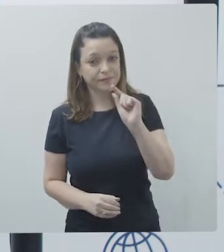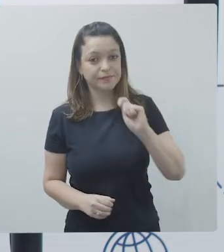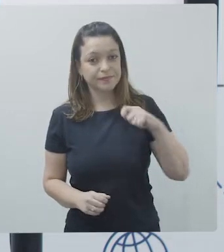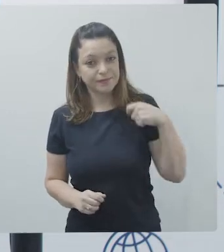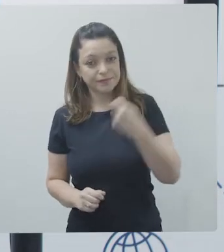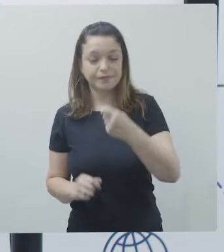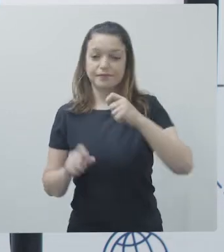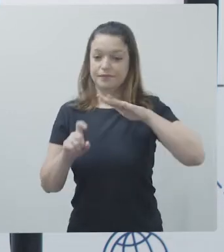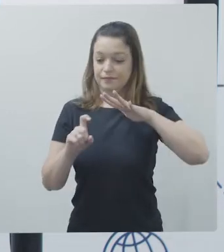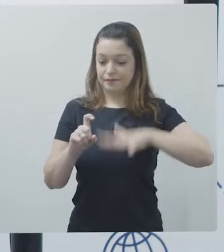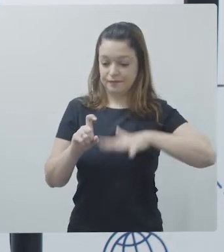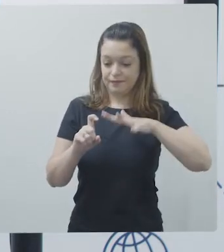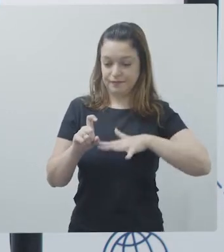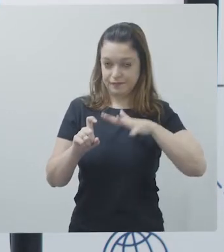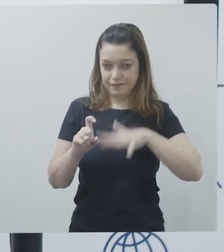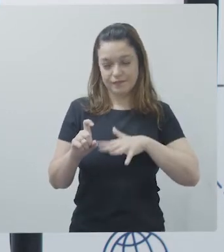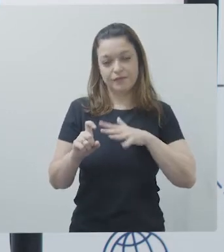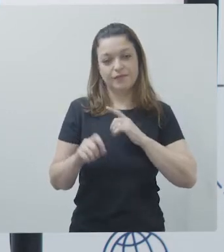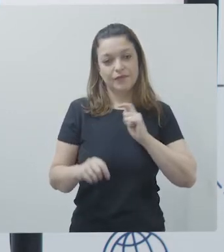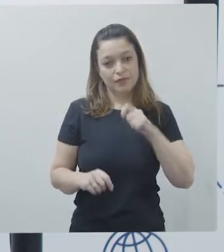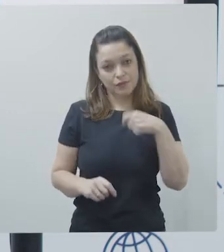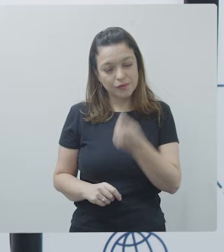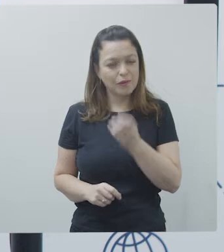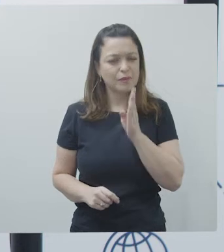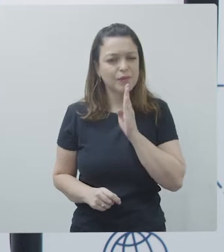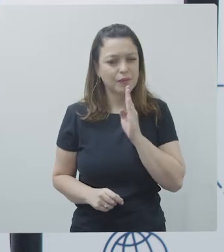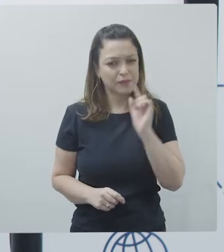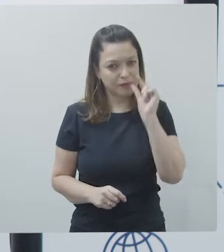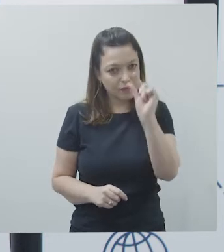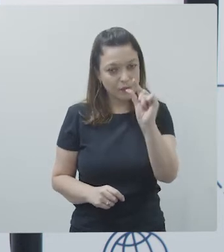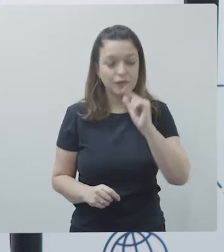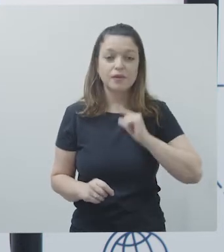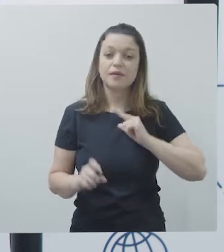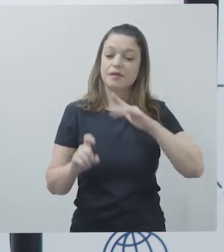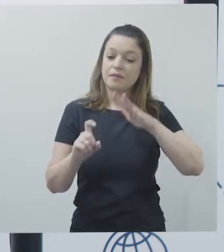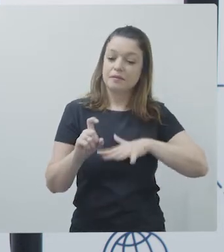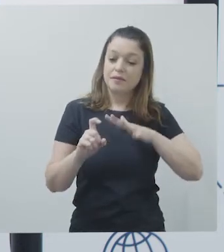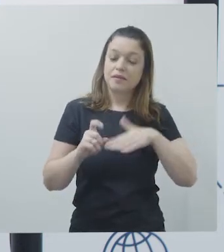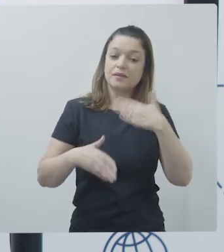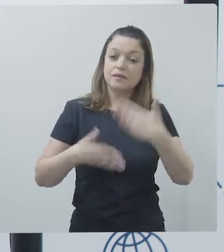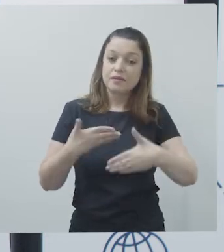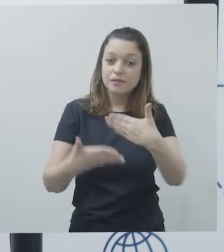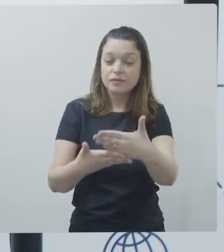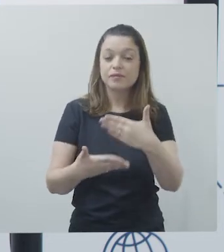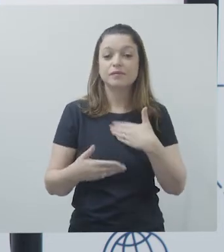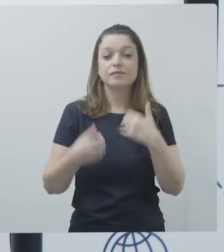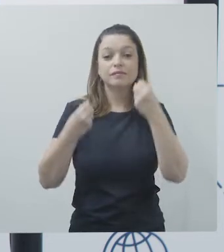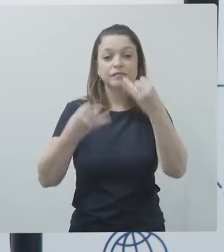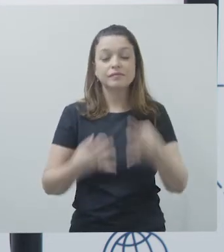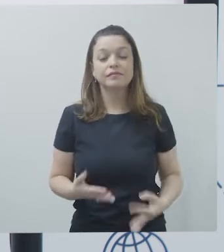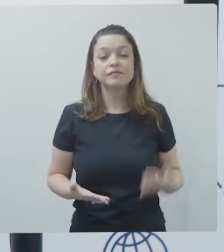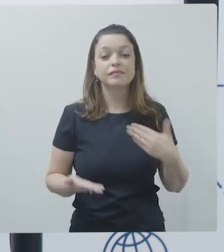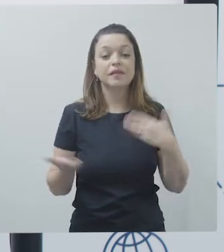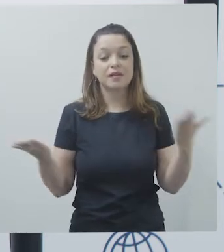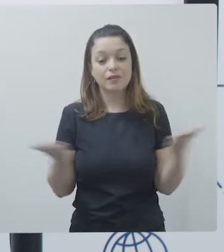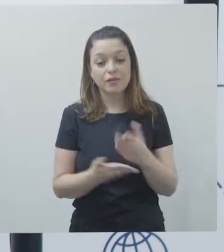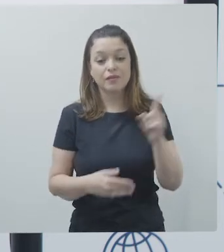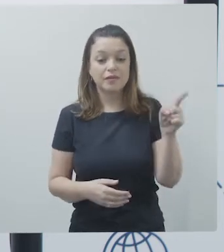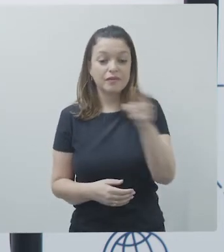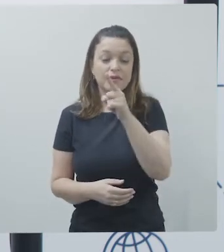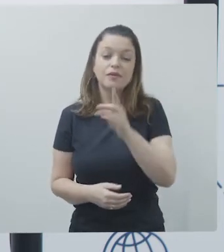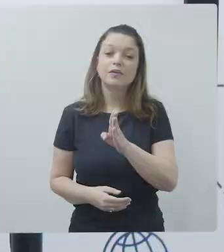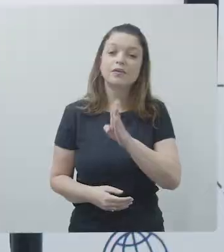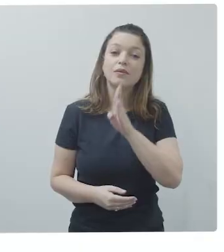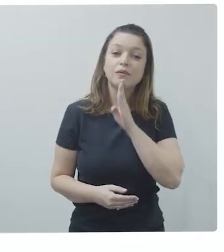esse gênero mito, bem pouquinho, claro, vai muito mais do que isso, nós sabemos um pouquinho, e eu te convido para nós conhecermos